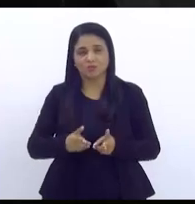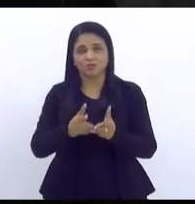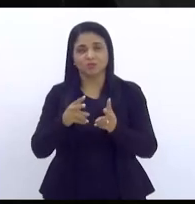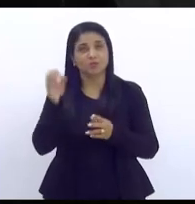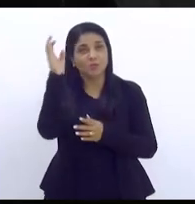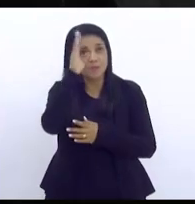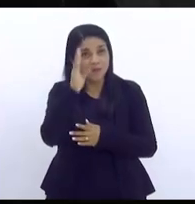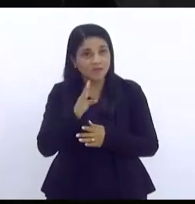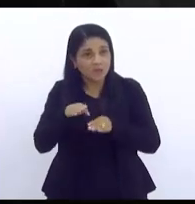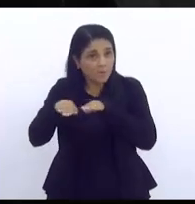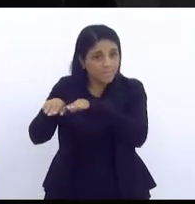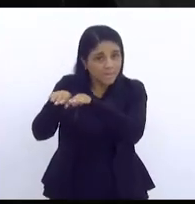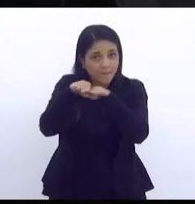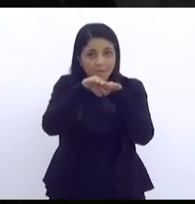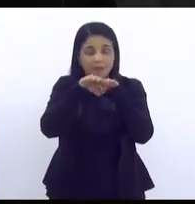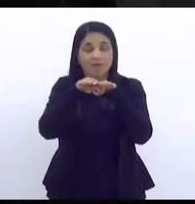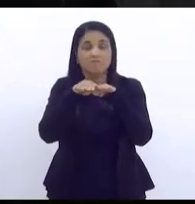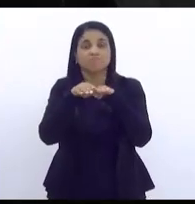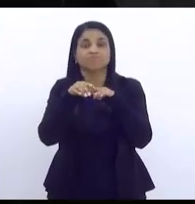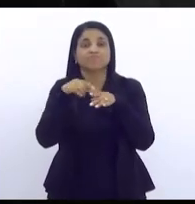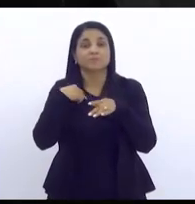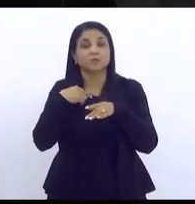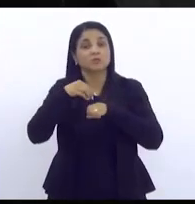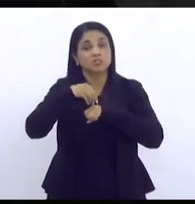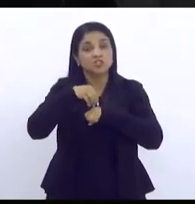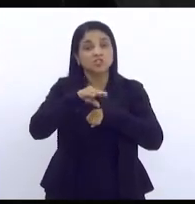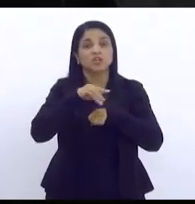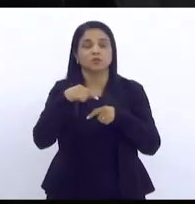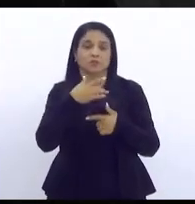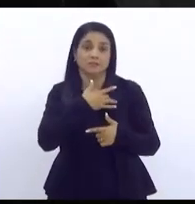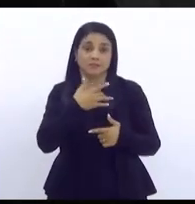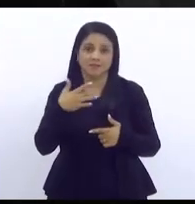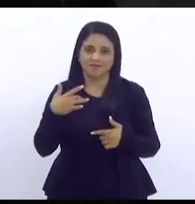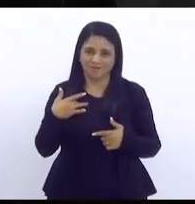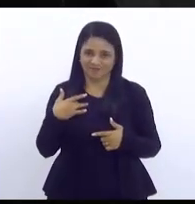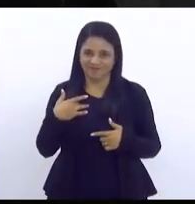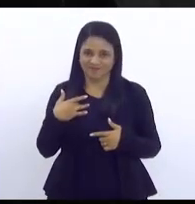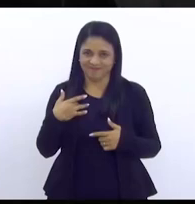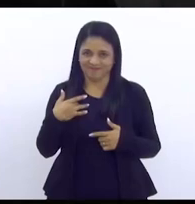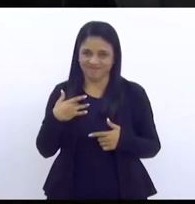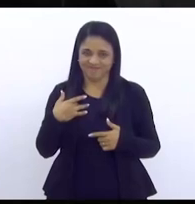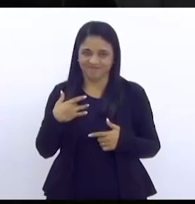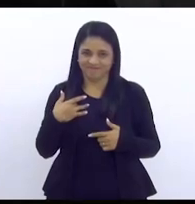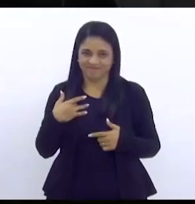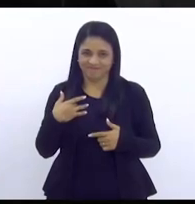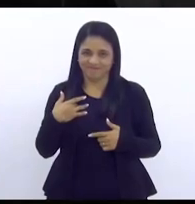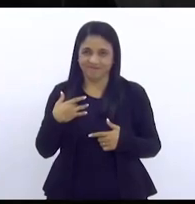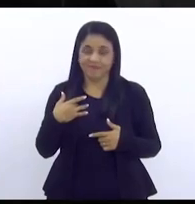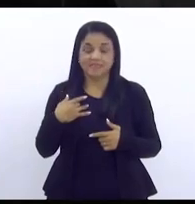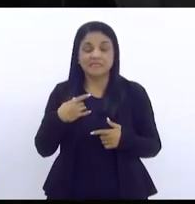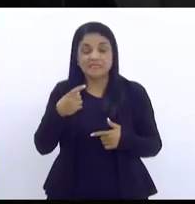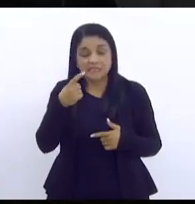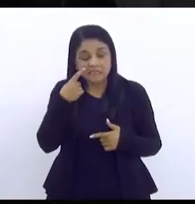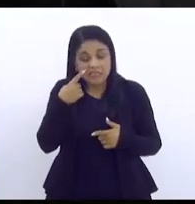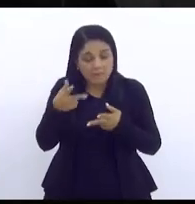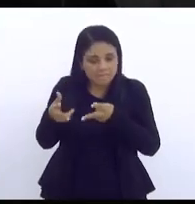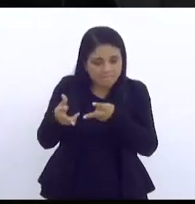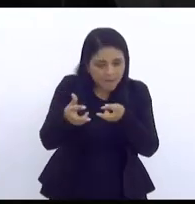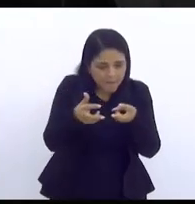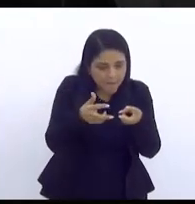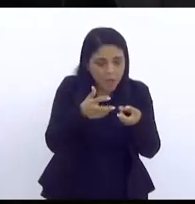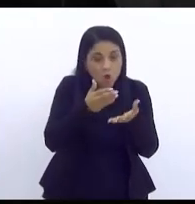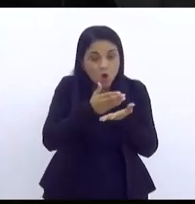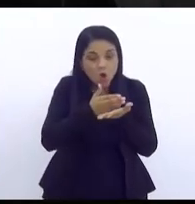Brasil inteiro considerar os indicadores de saúde porque se assim o fosse viria aonde tem que começar